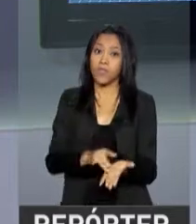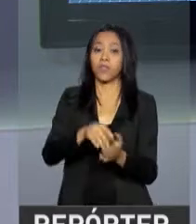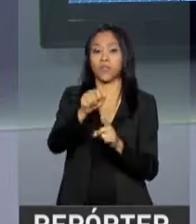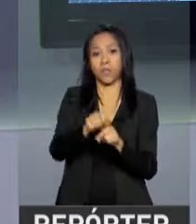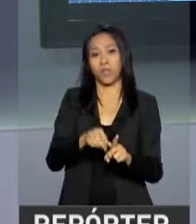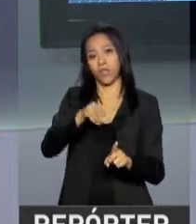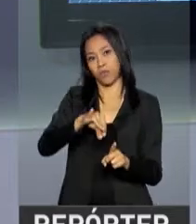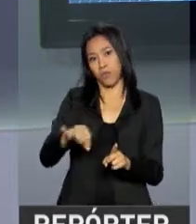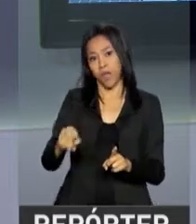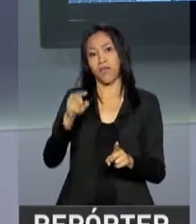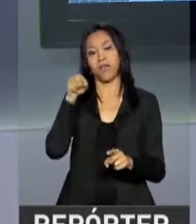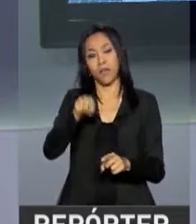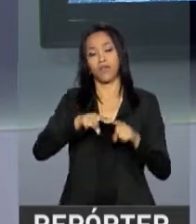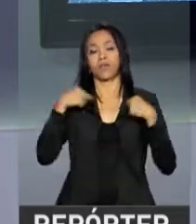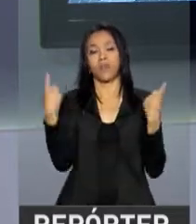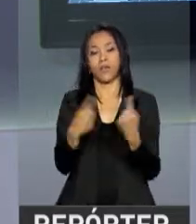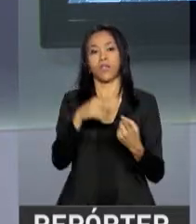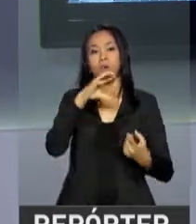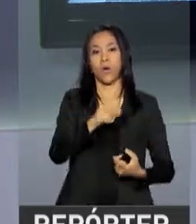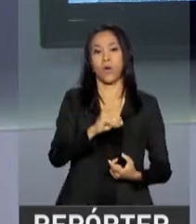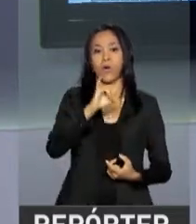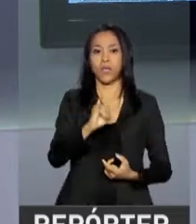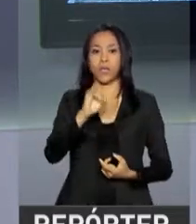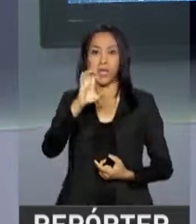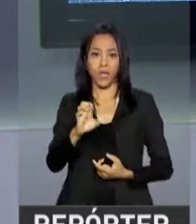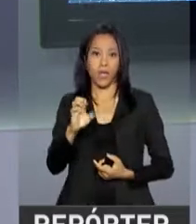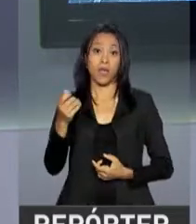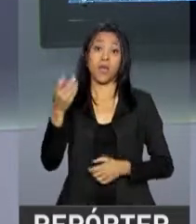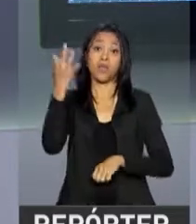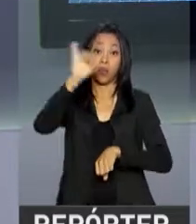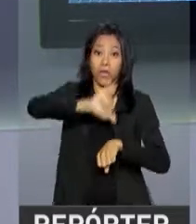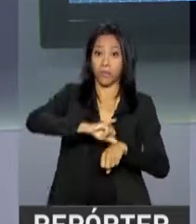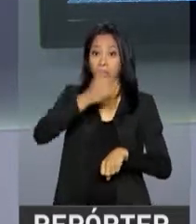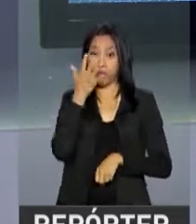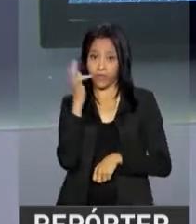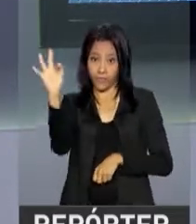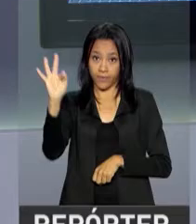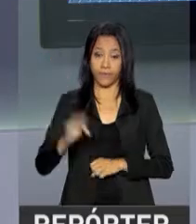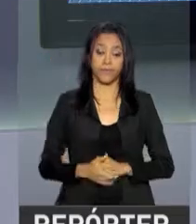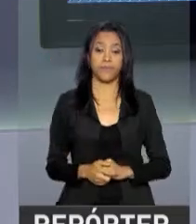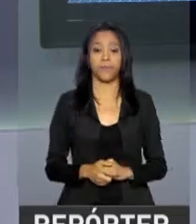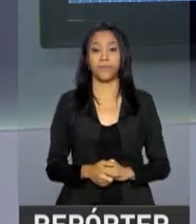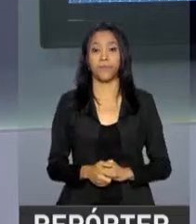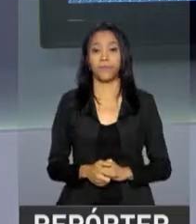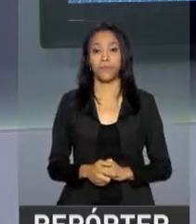maio, durante reunião da OIE em sua sede em Paris, na França.